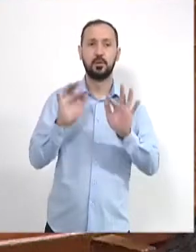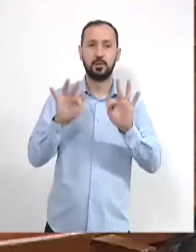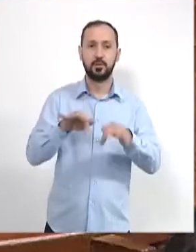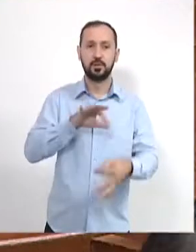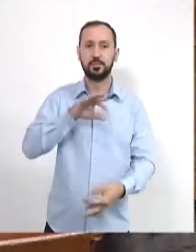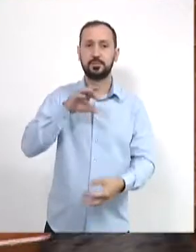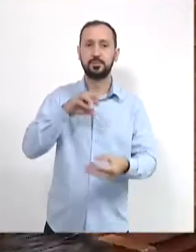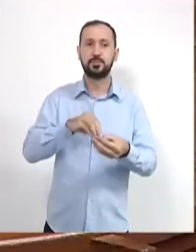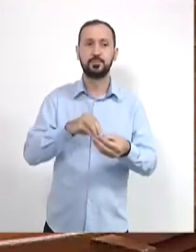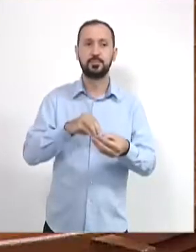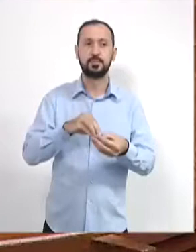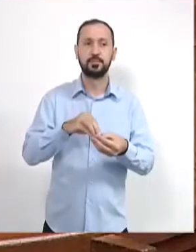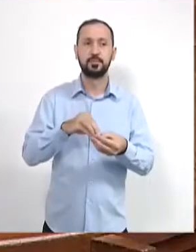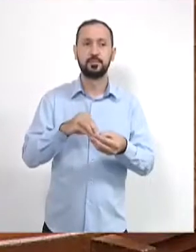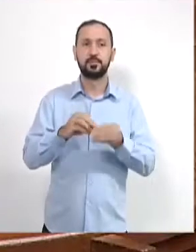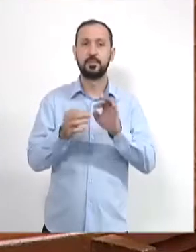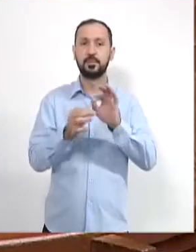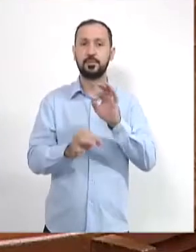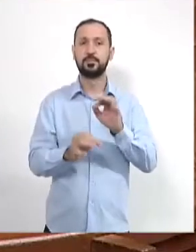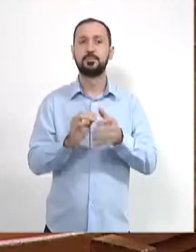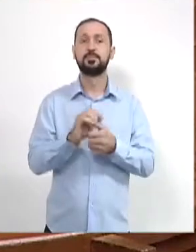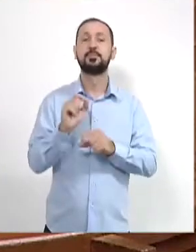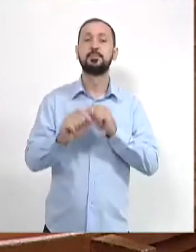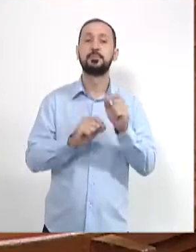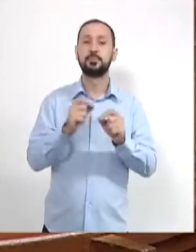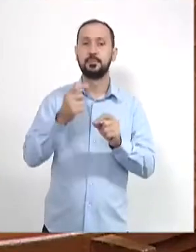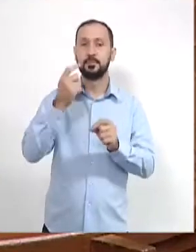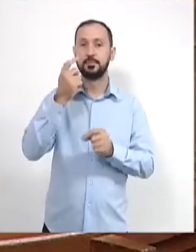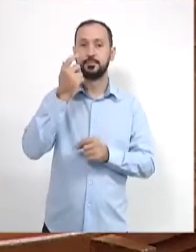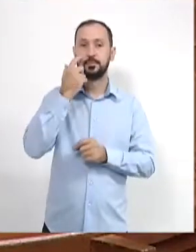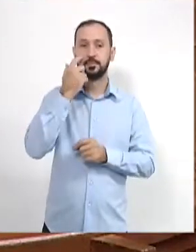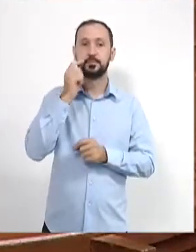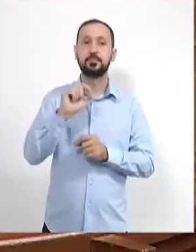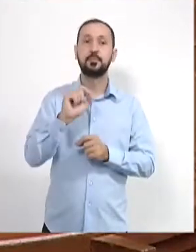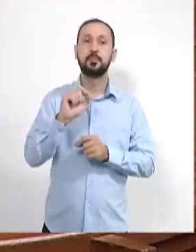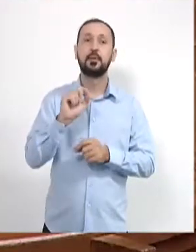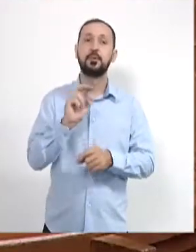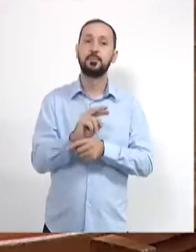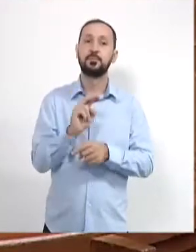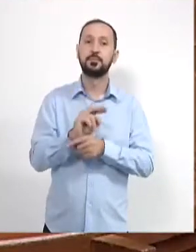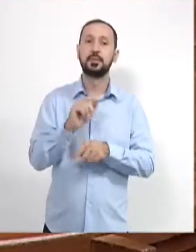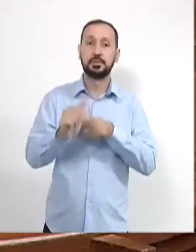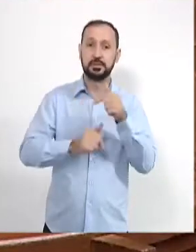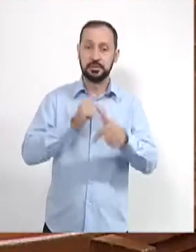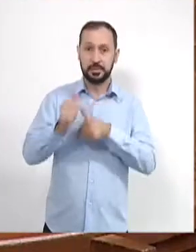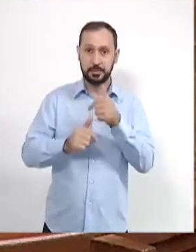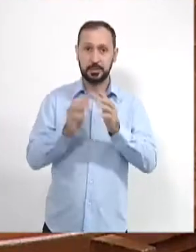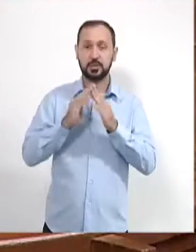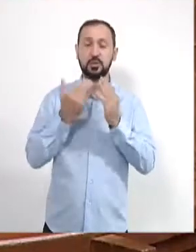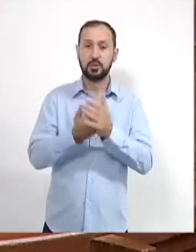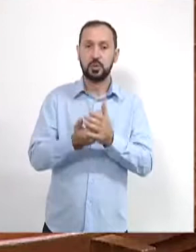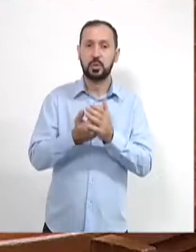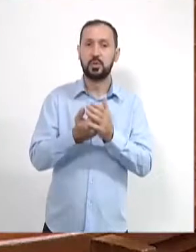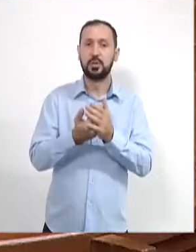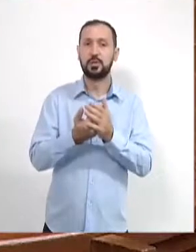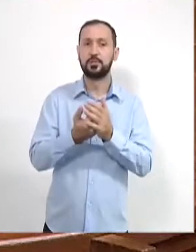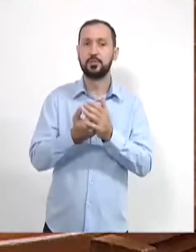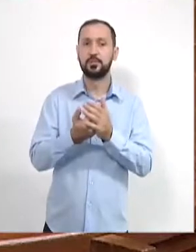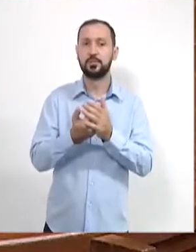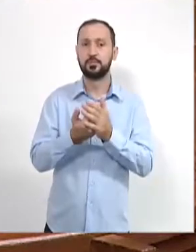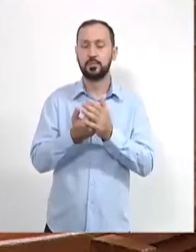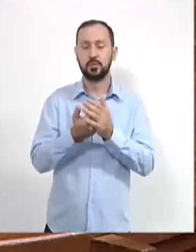essas breves palavras para enaltecer o trabalho que a Escola do Legislativo, sob a liderança